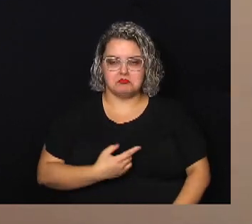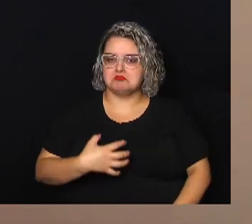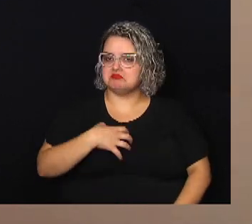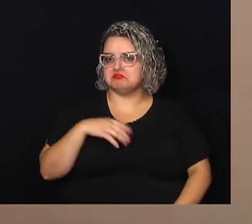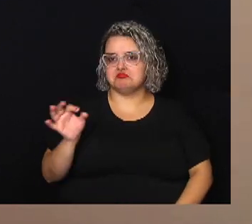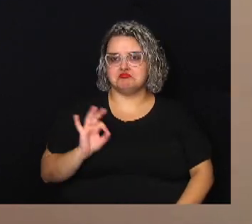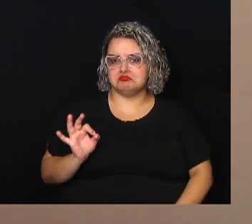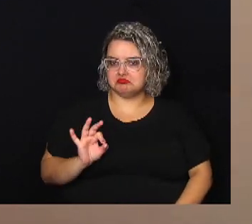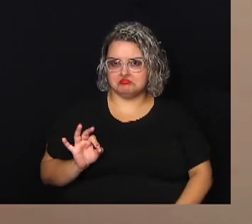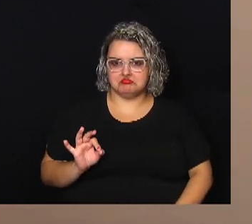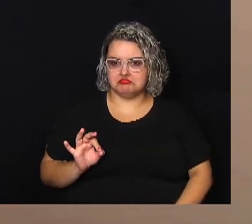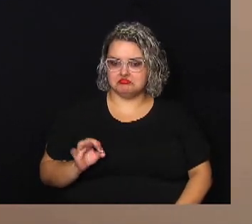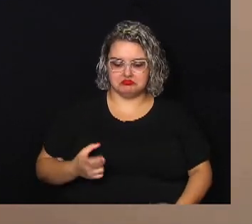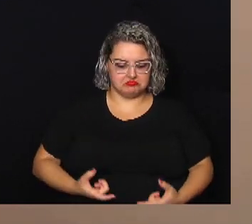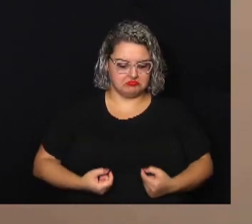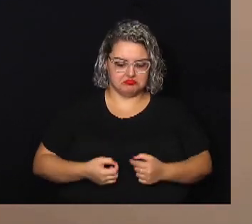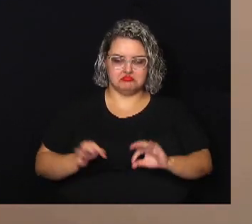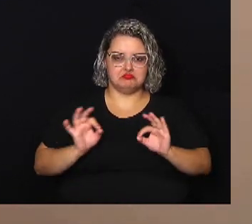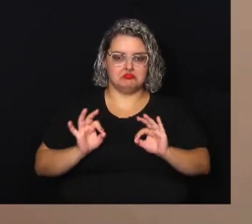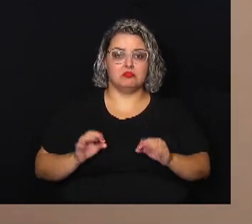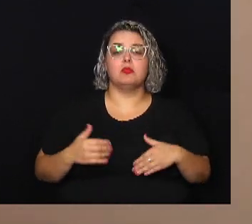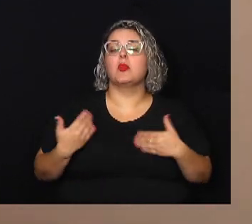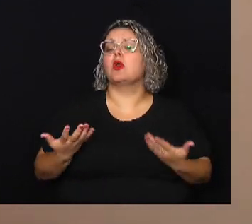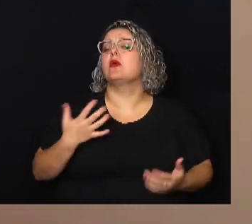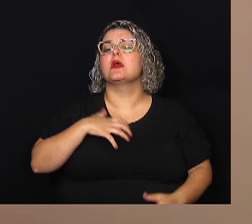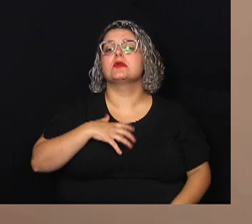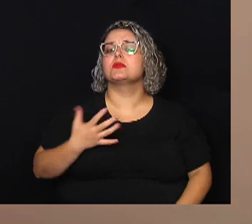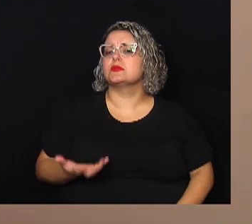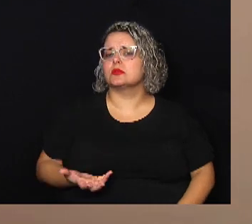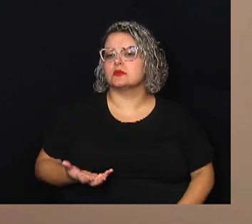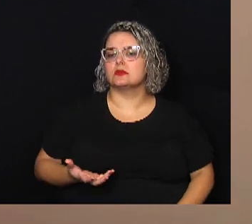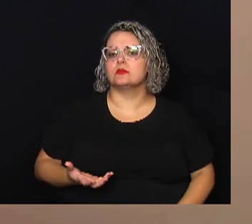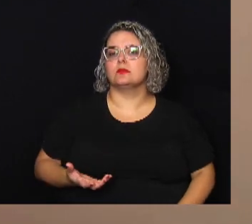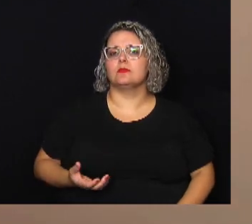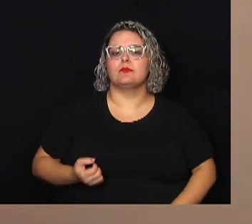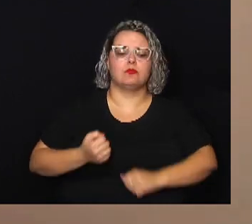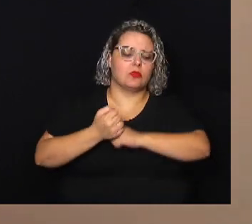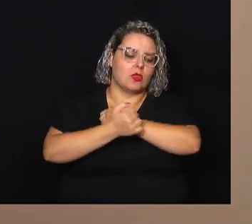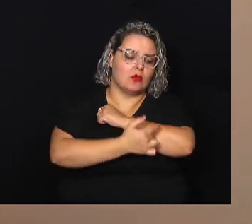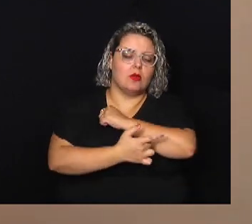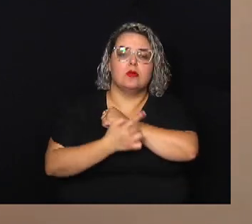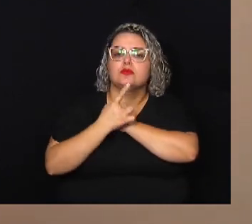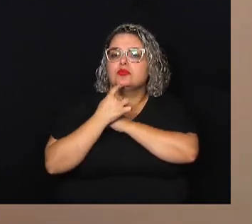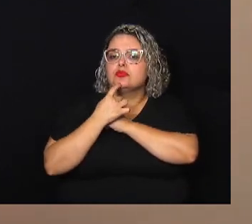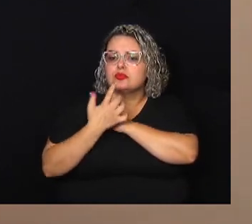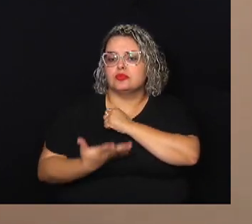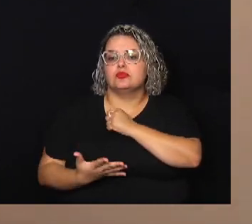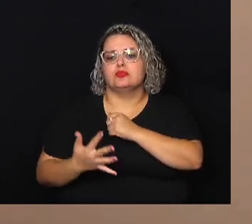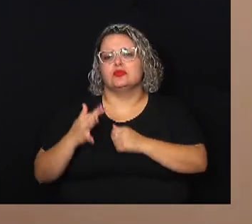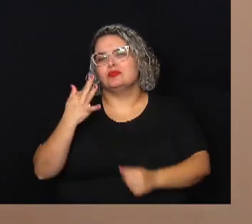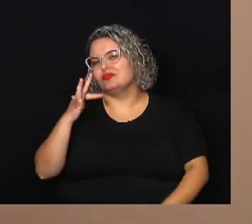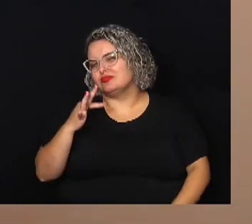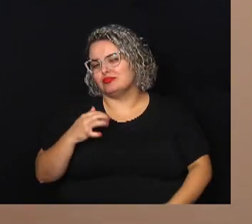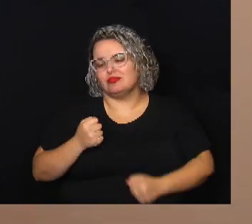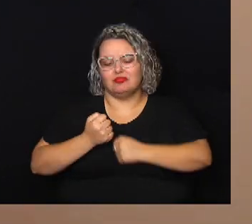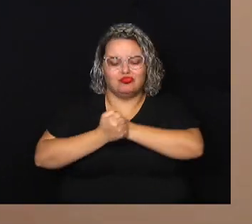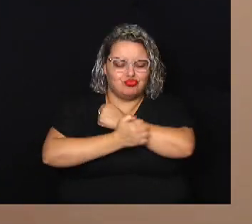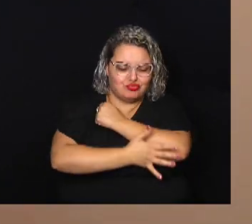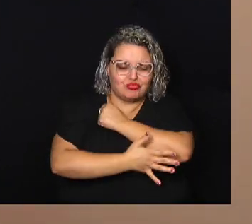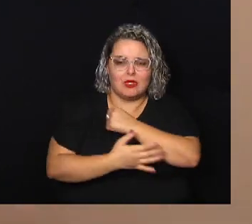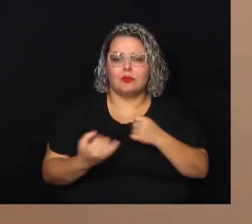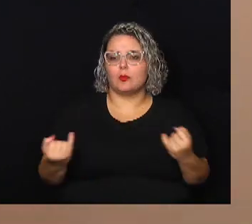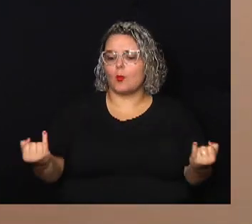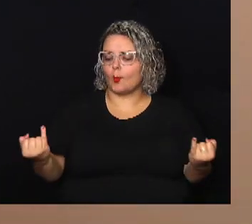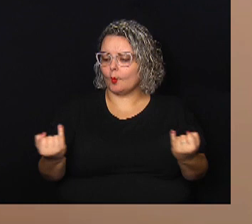câncer de intestino. E que sintomas são esses? Sangramento nas fezes, dor para evacuar, perda de peso